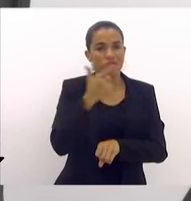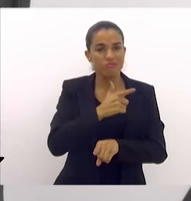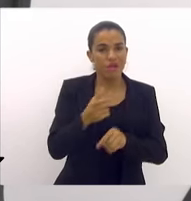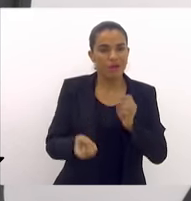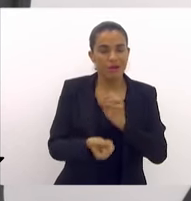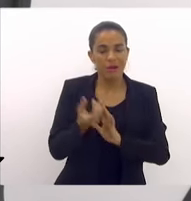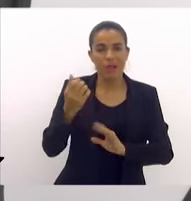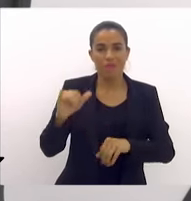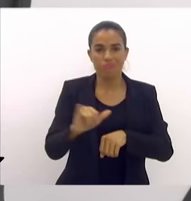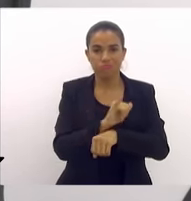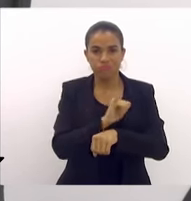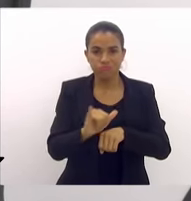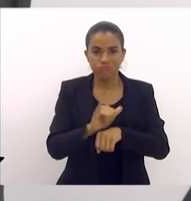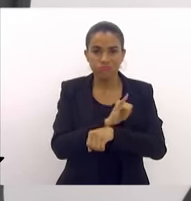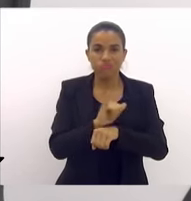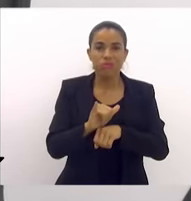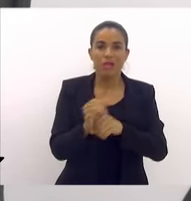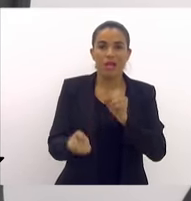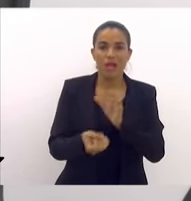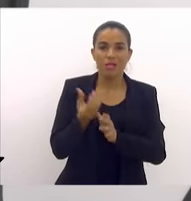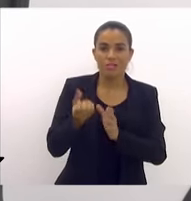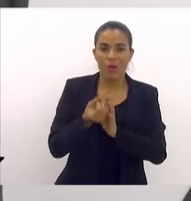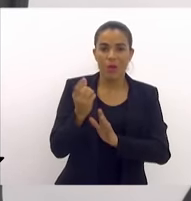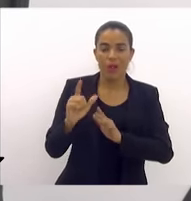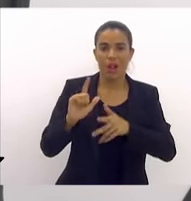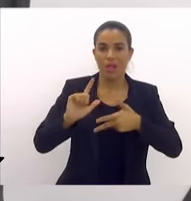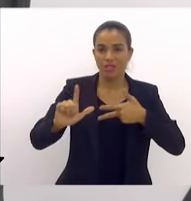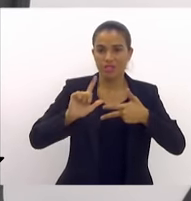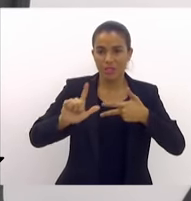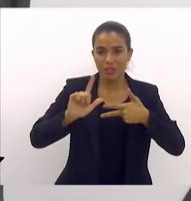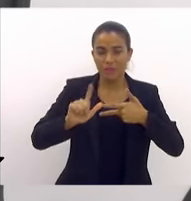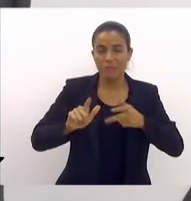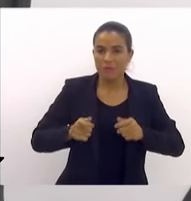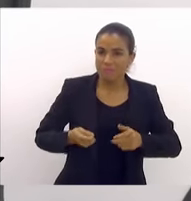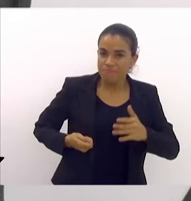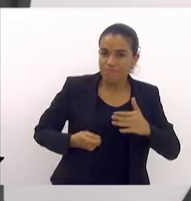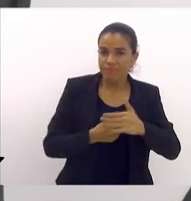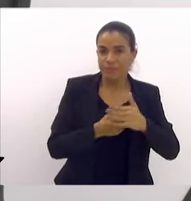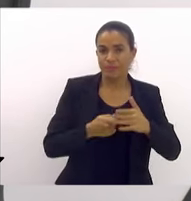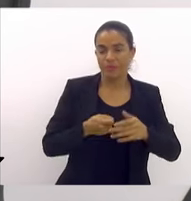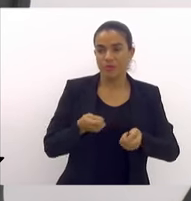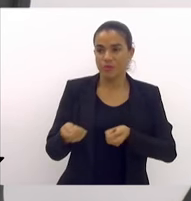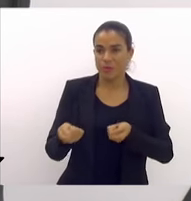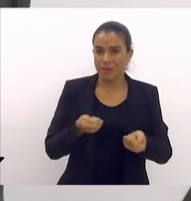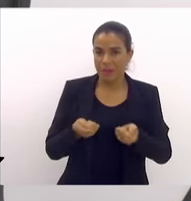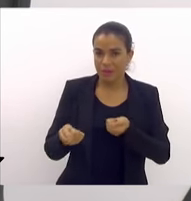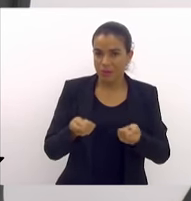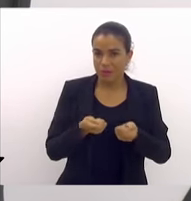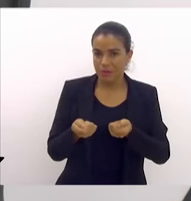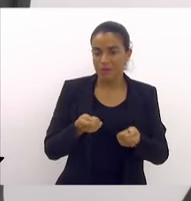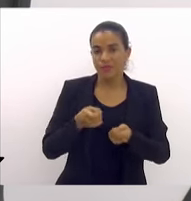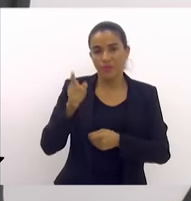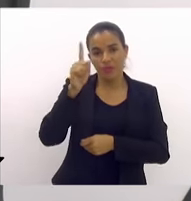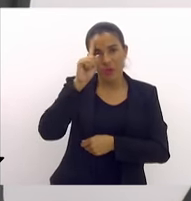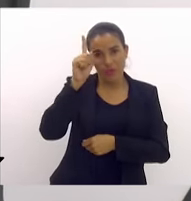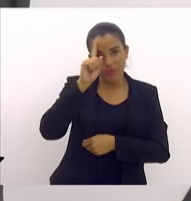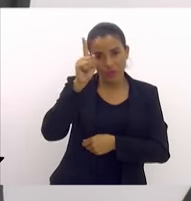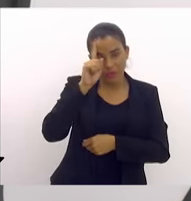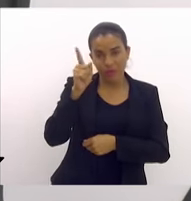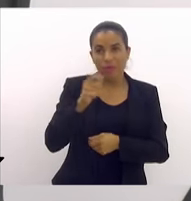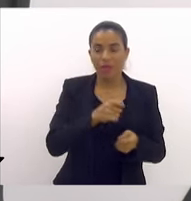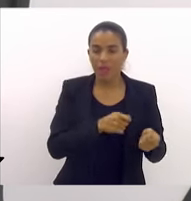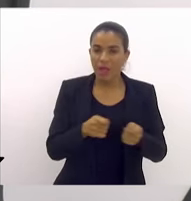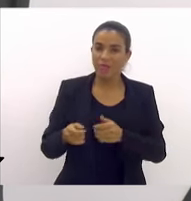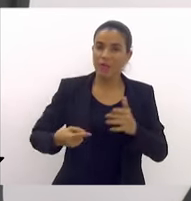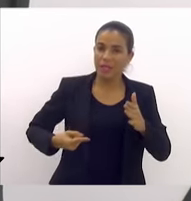critério, algum mecanismo de produção legislativa para forçar essa questão dos mediadores. Cada dia tem chegado inúmeras